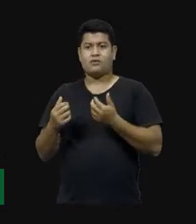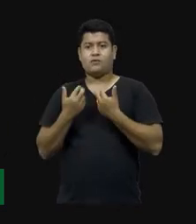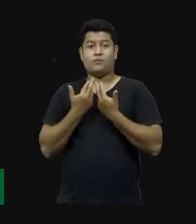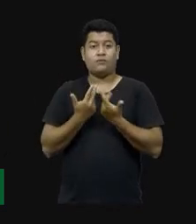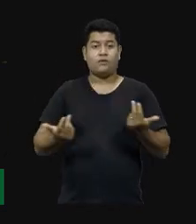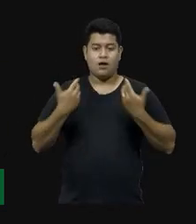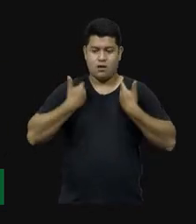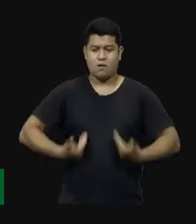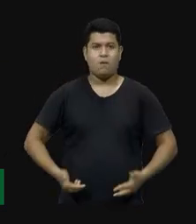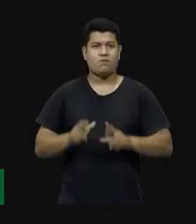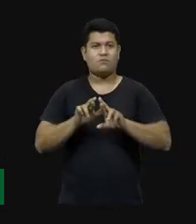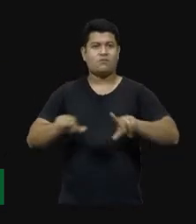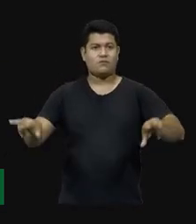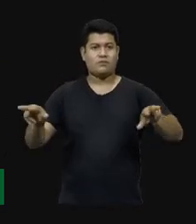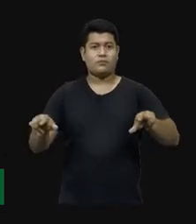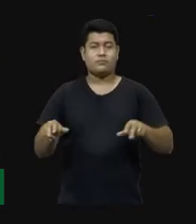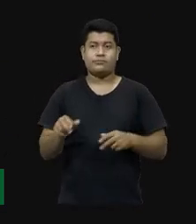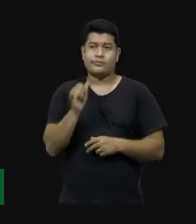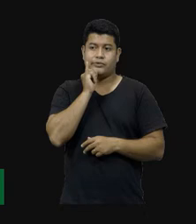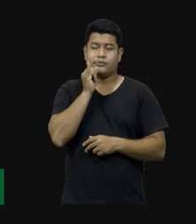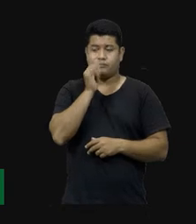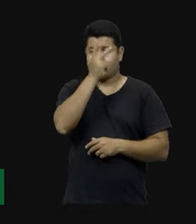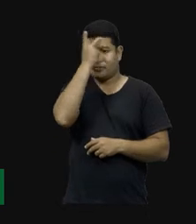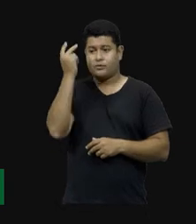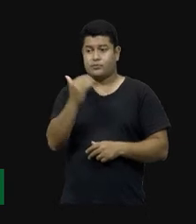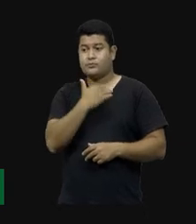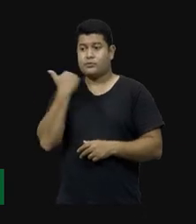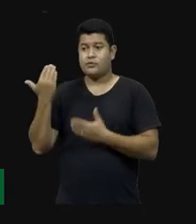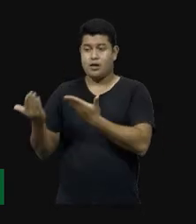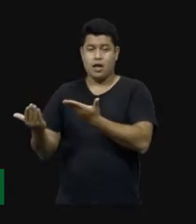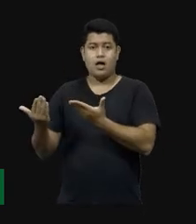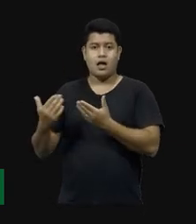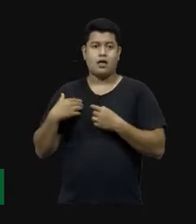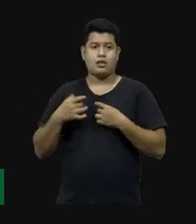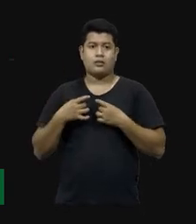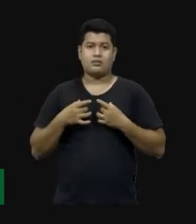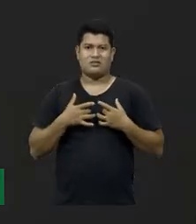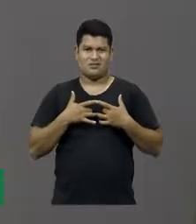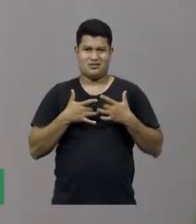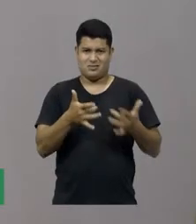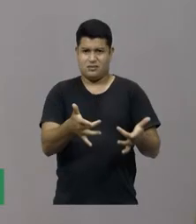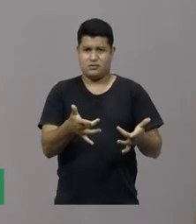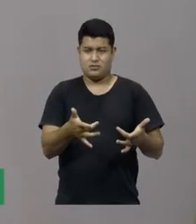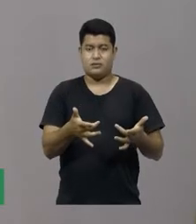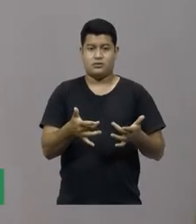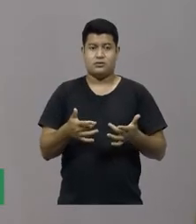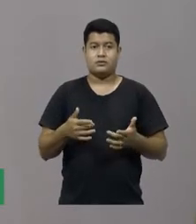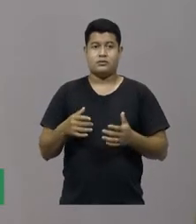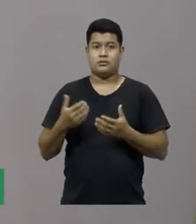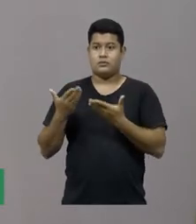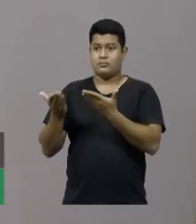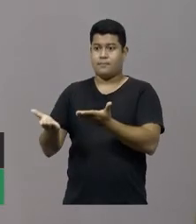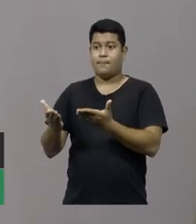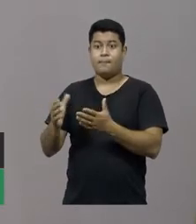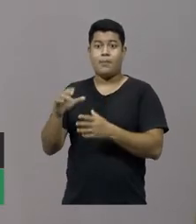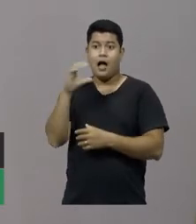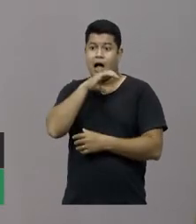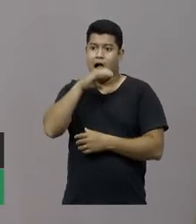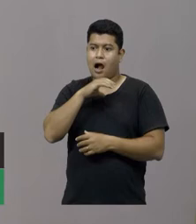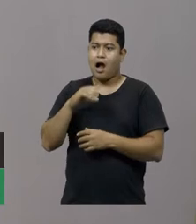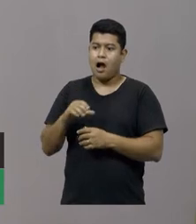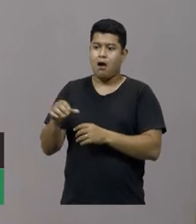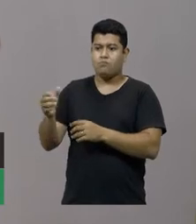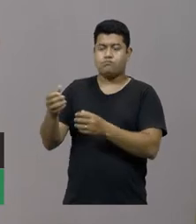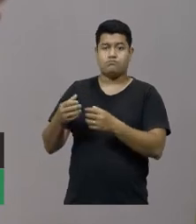E que é? Faleceu uma pessoa, é doadora, pega o avião, vai lá, desce, bota no gelo, na coisa,